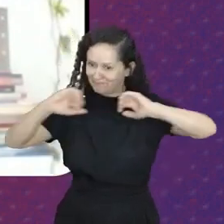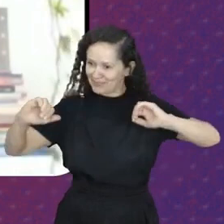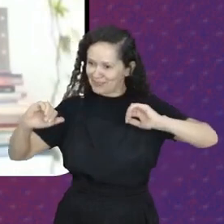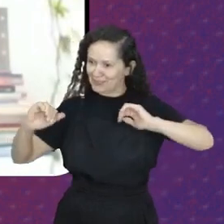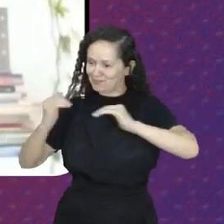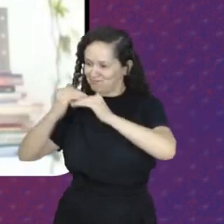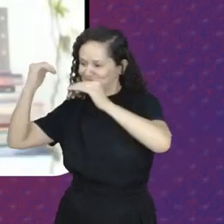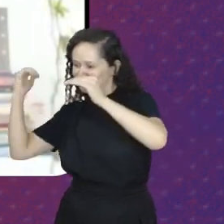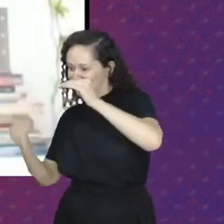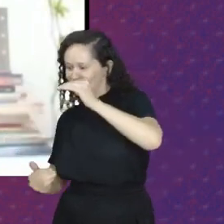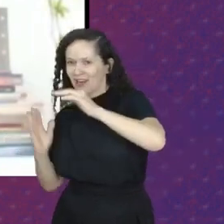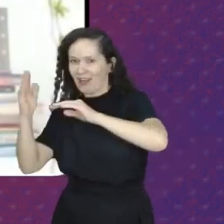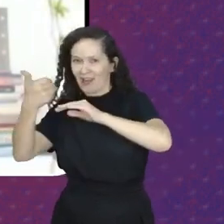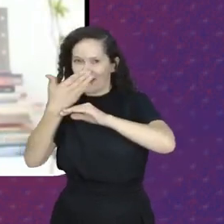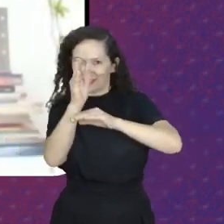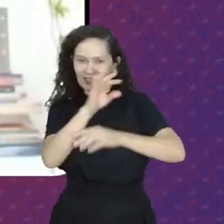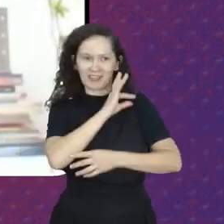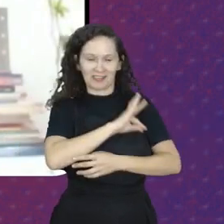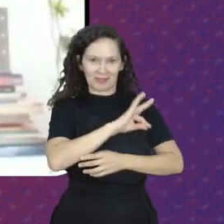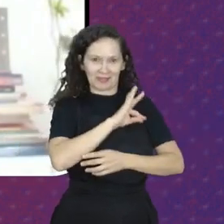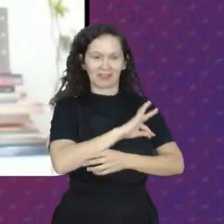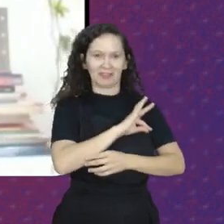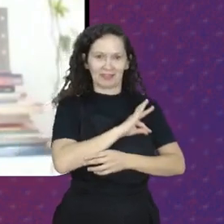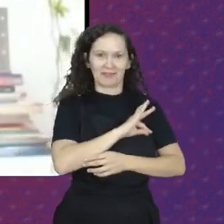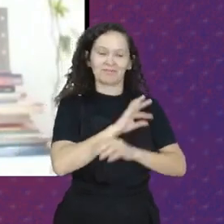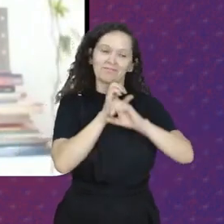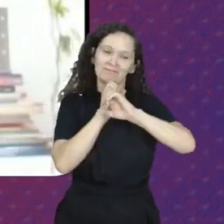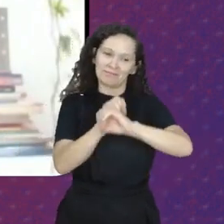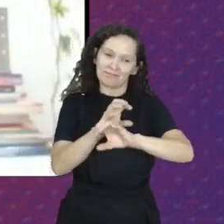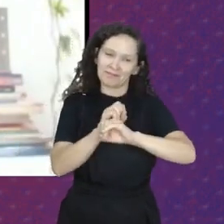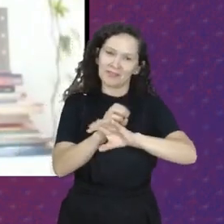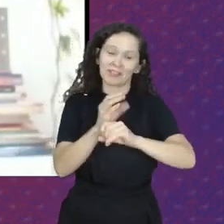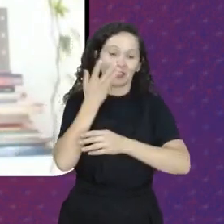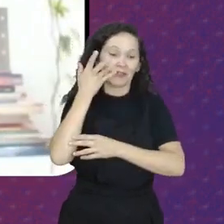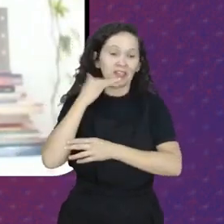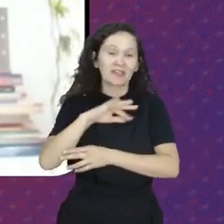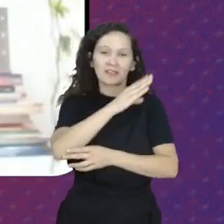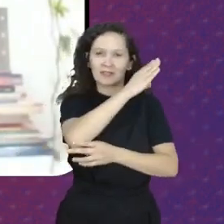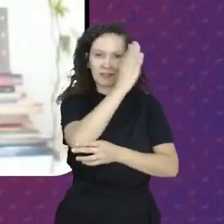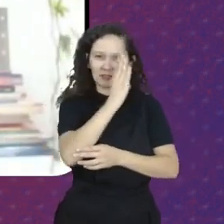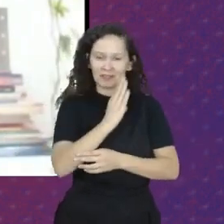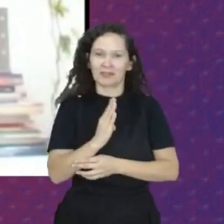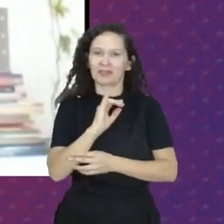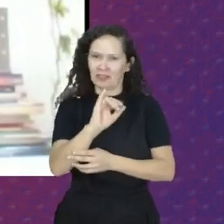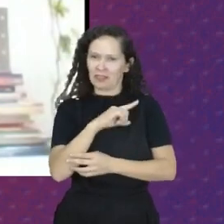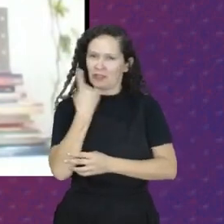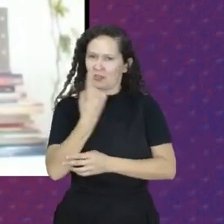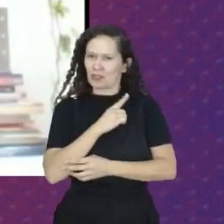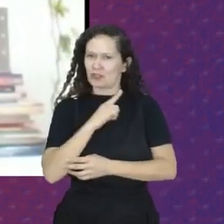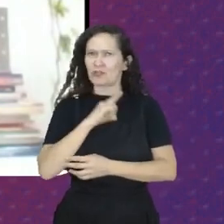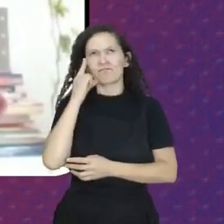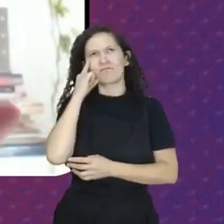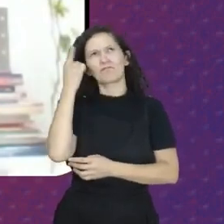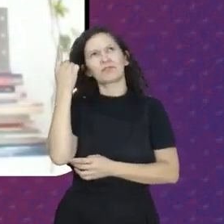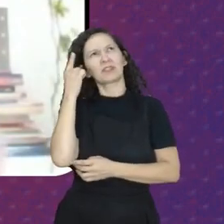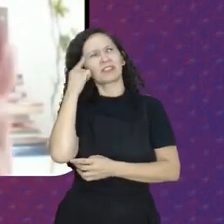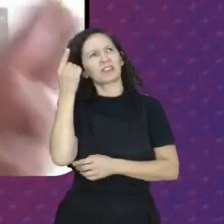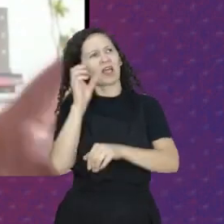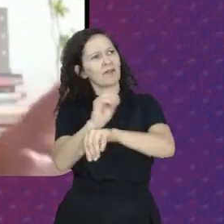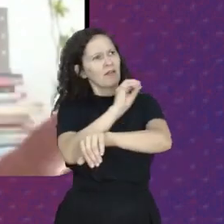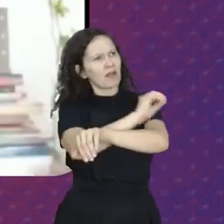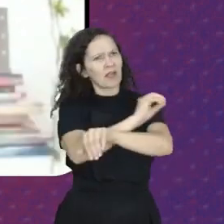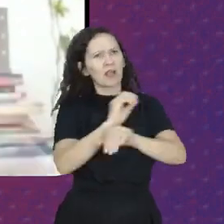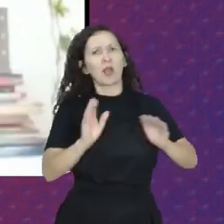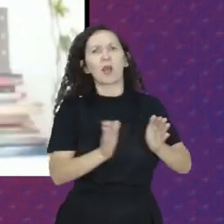de acesso pela renda na educação, na creche no Brasil. Então, se a gente tinha uma ideia de que creche é coisa